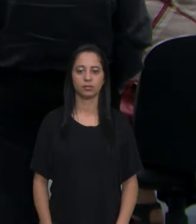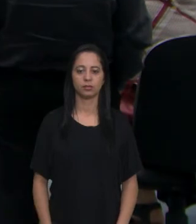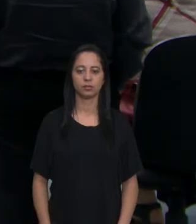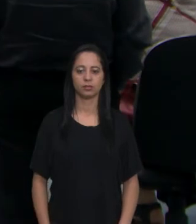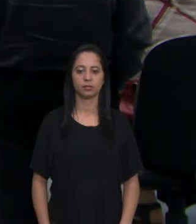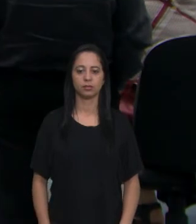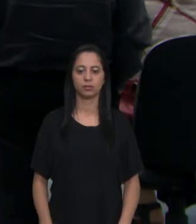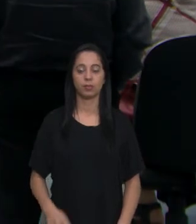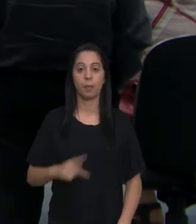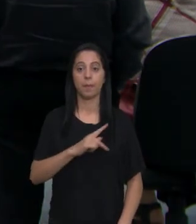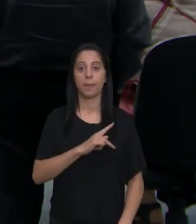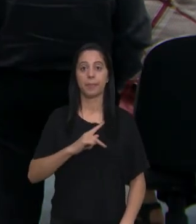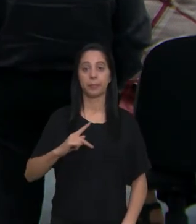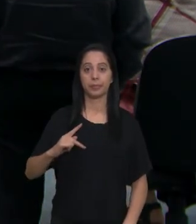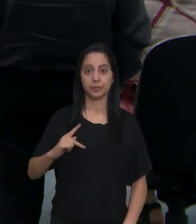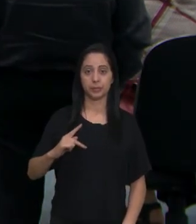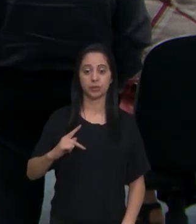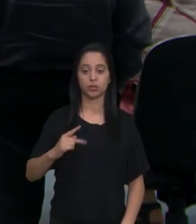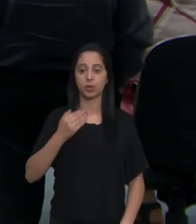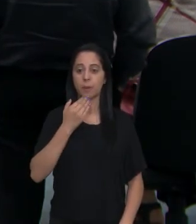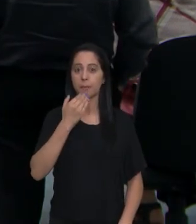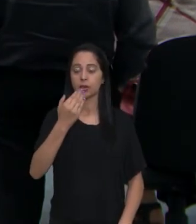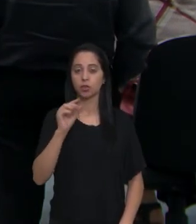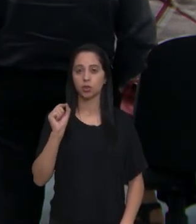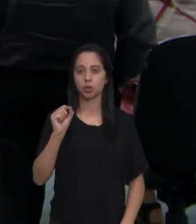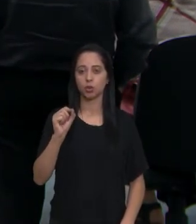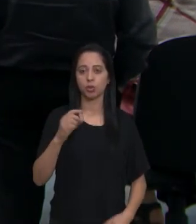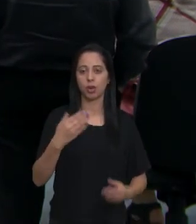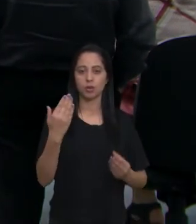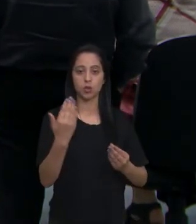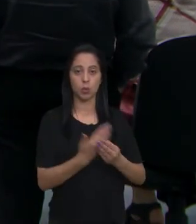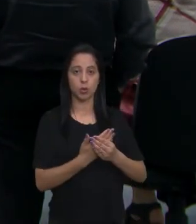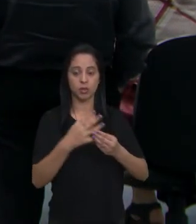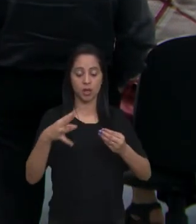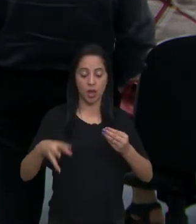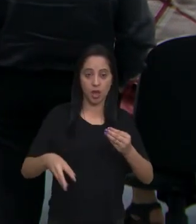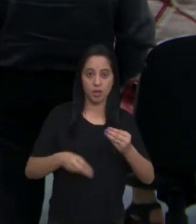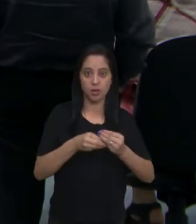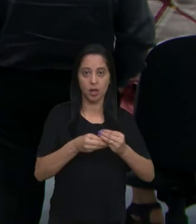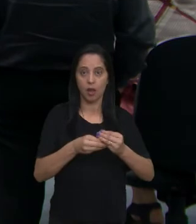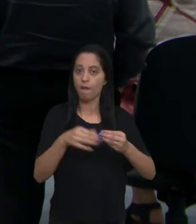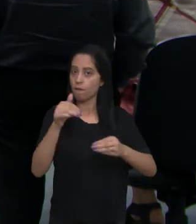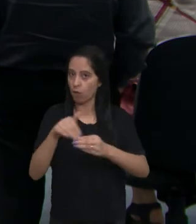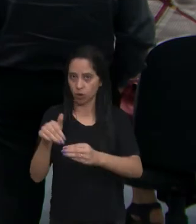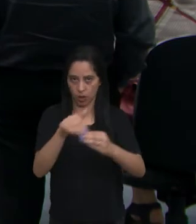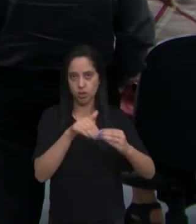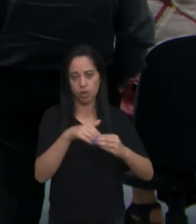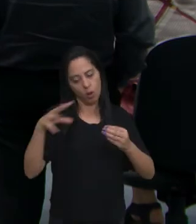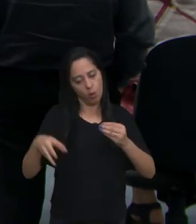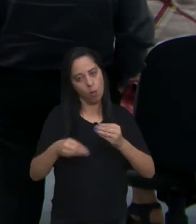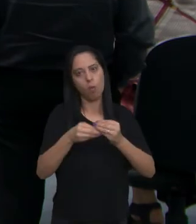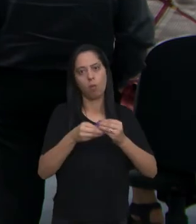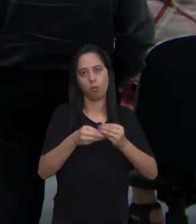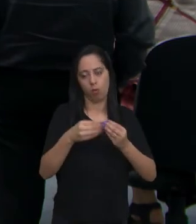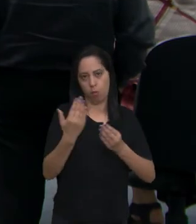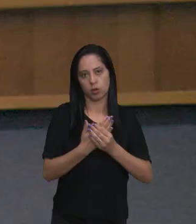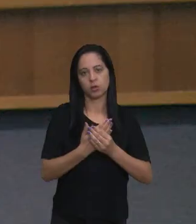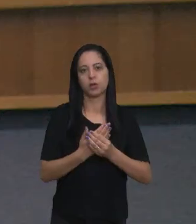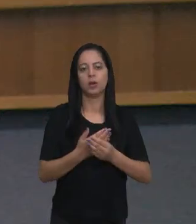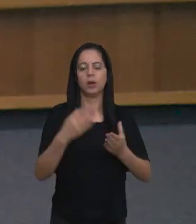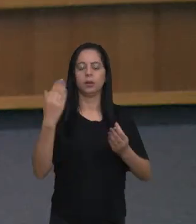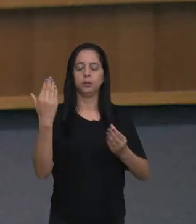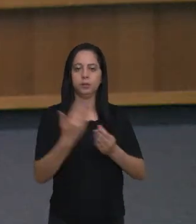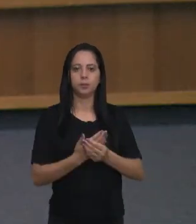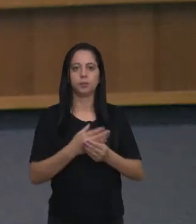Senhor presidente, quero pedir inclusão nos processos, inclusão para votação dos processos. Processo